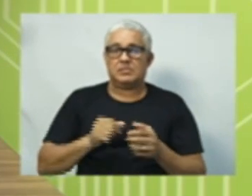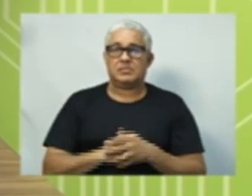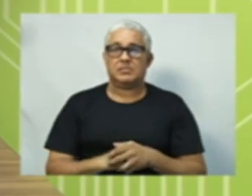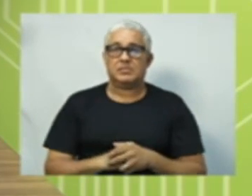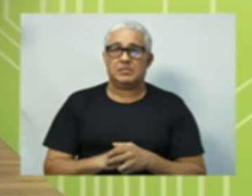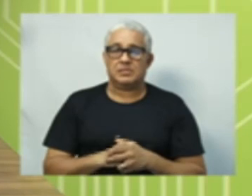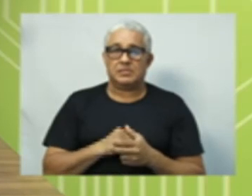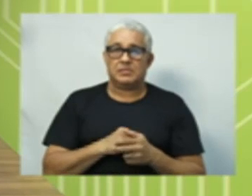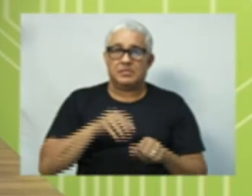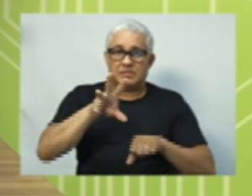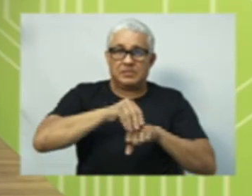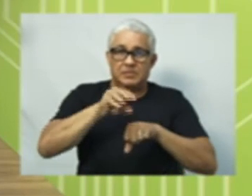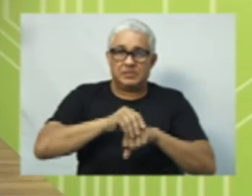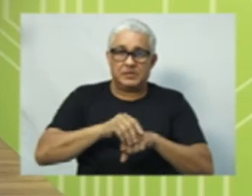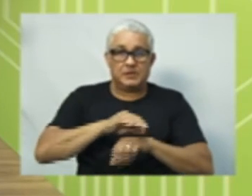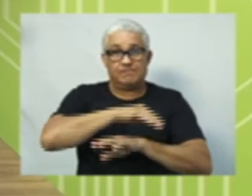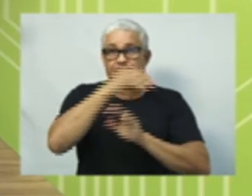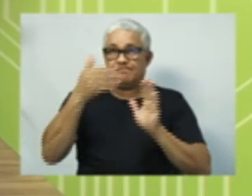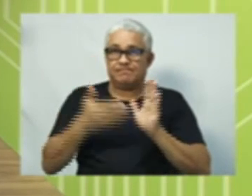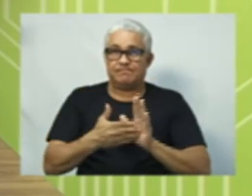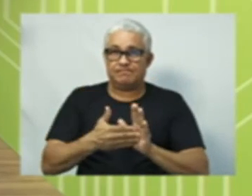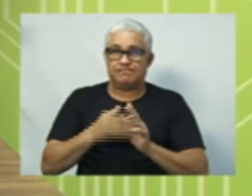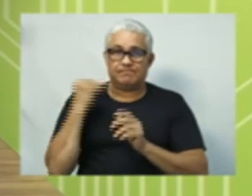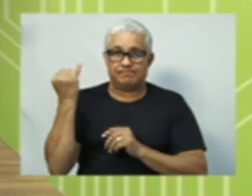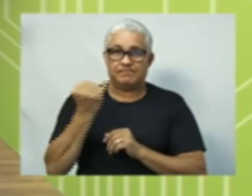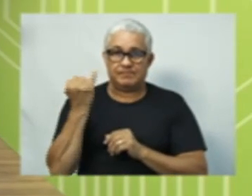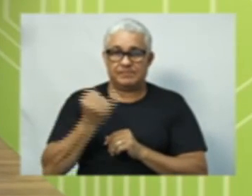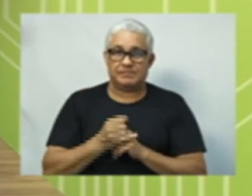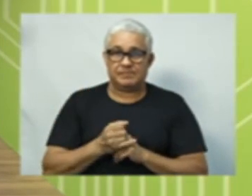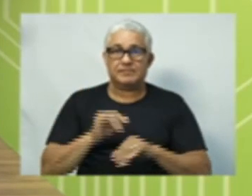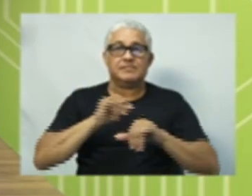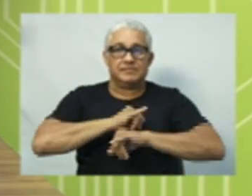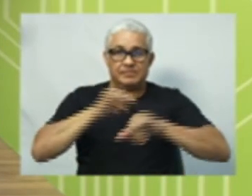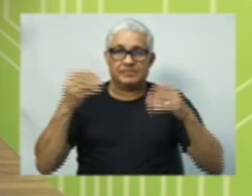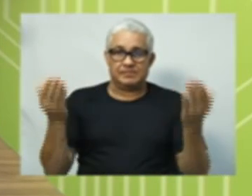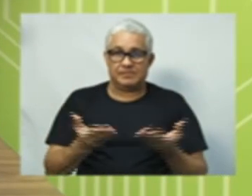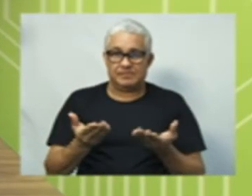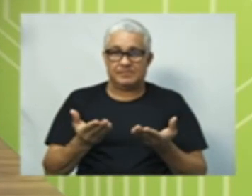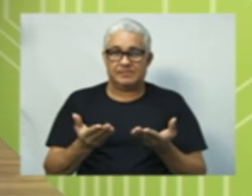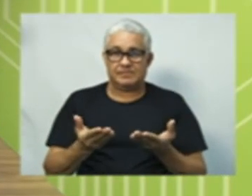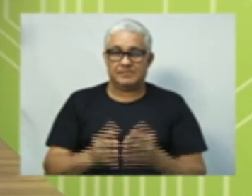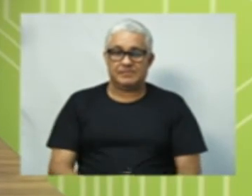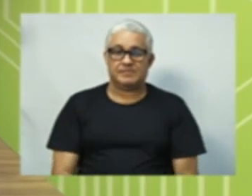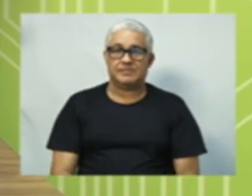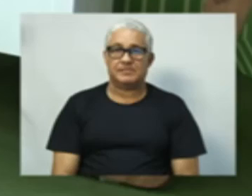Ó, conhecimento é tudo. É isso que tínhamos para falar hoje, pessoal.